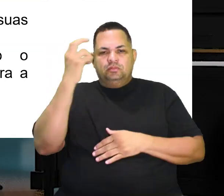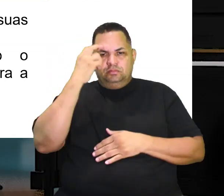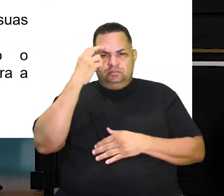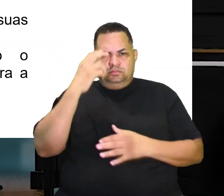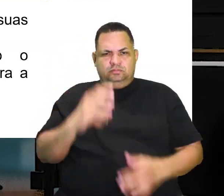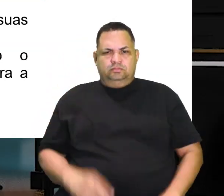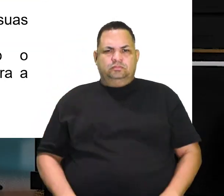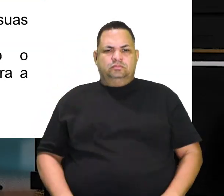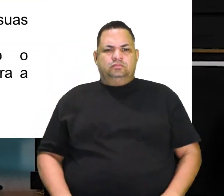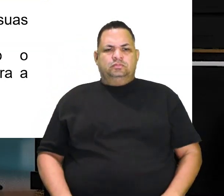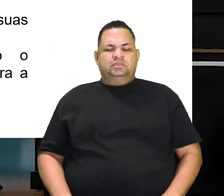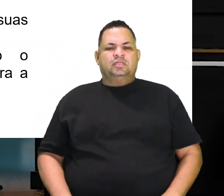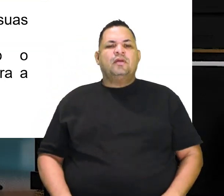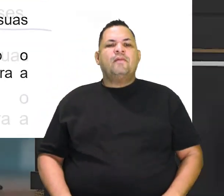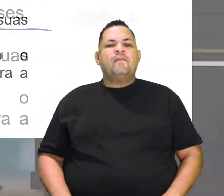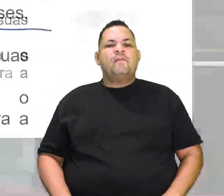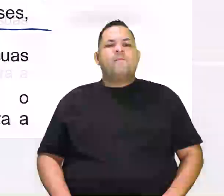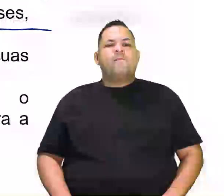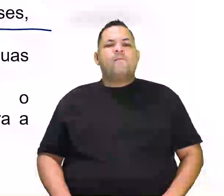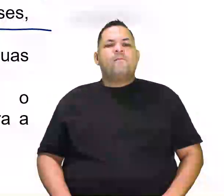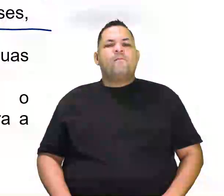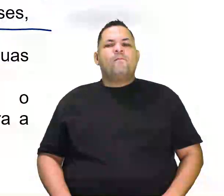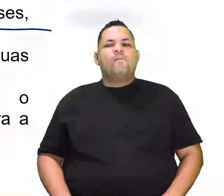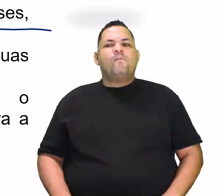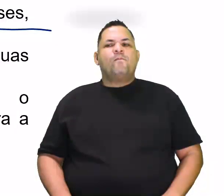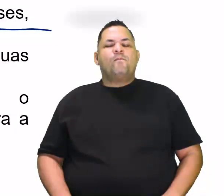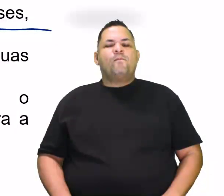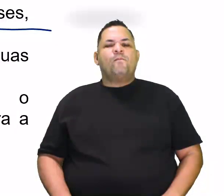certo? Muito bem, voltando para a tela,